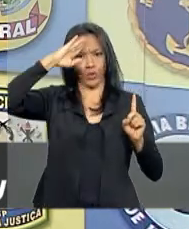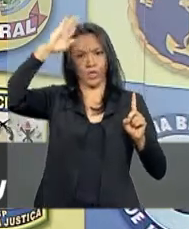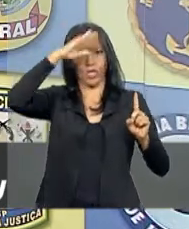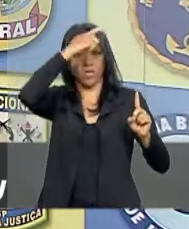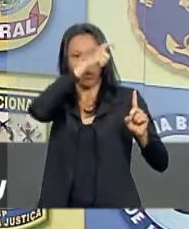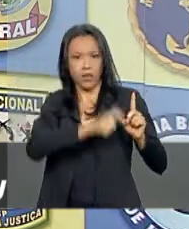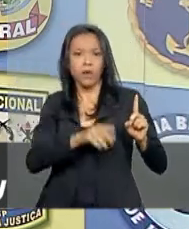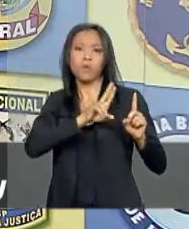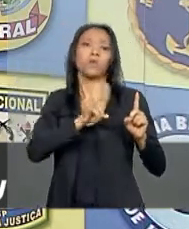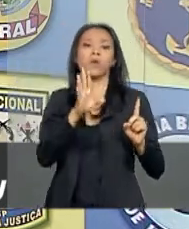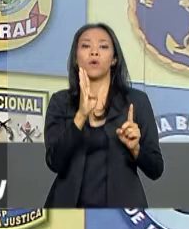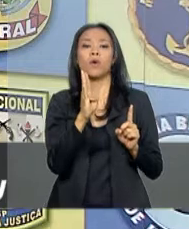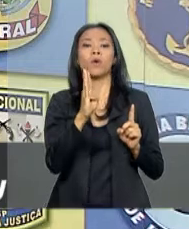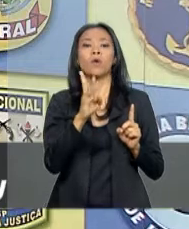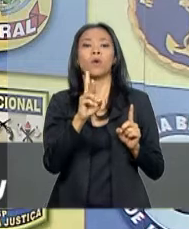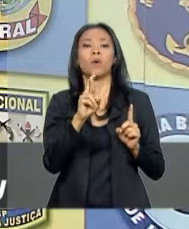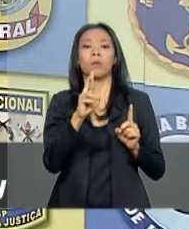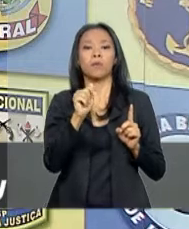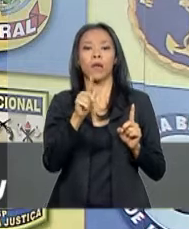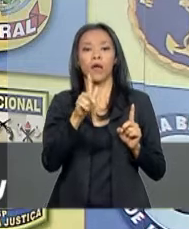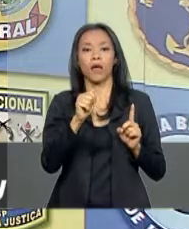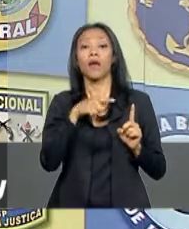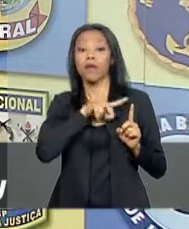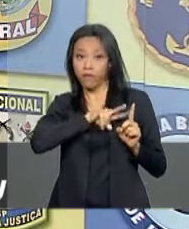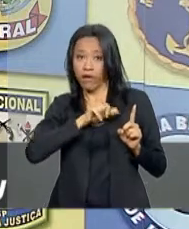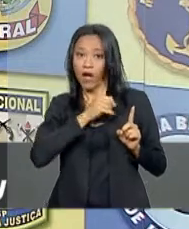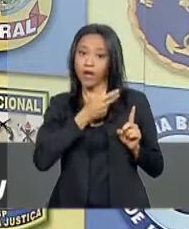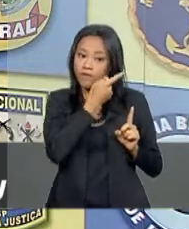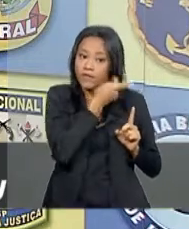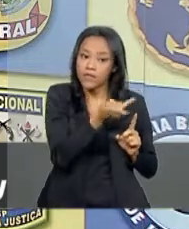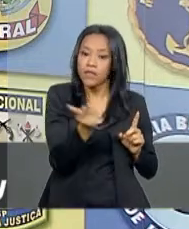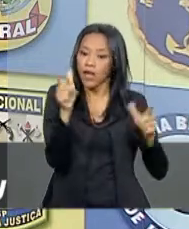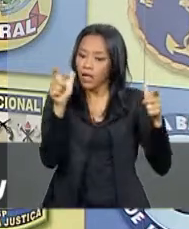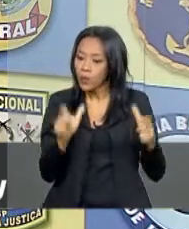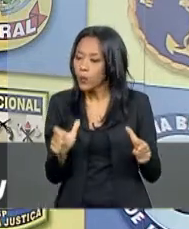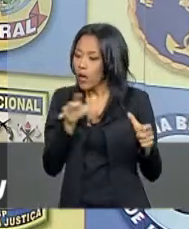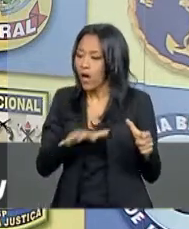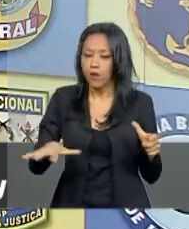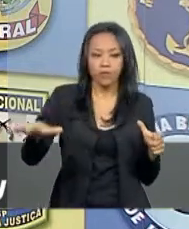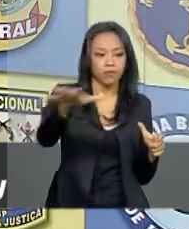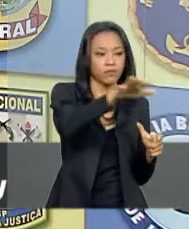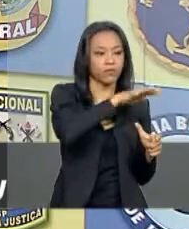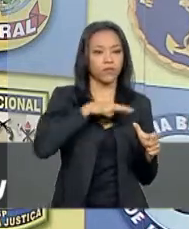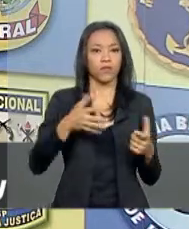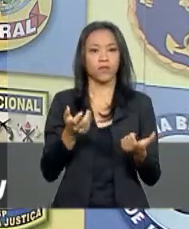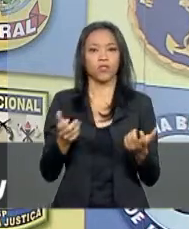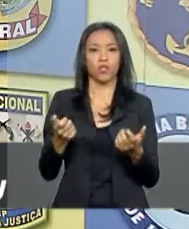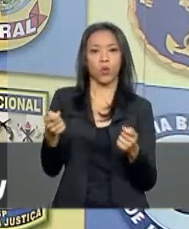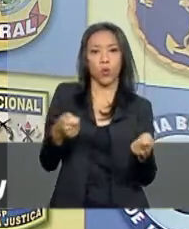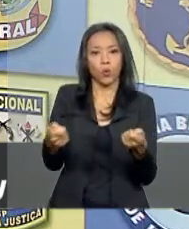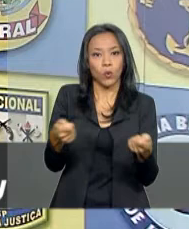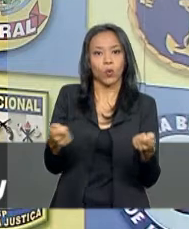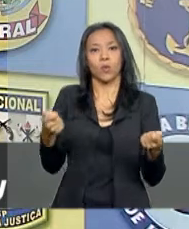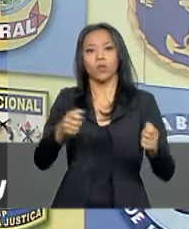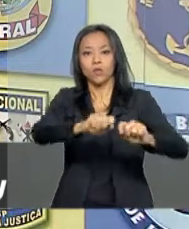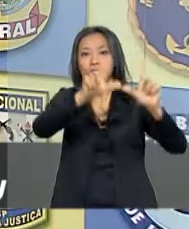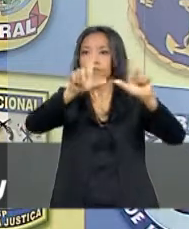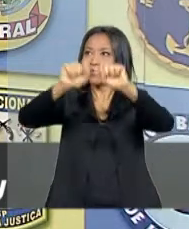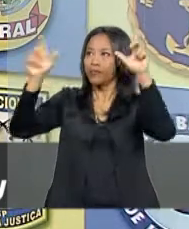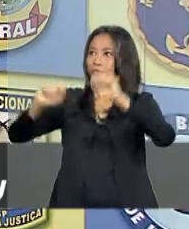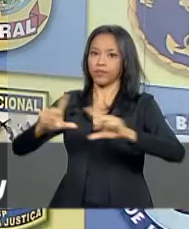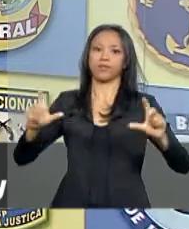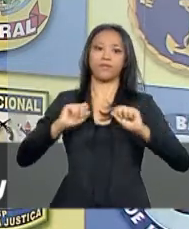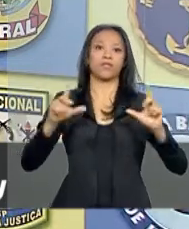acompanhar o presidente numa visita às instalações aqui do Comando Militar do Leste e também vai levar o